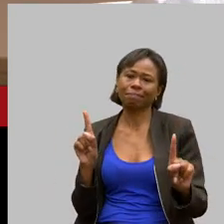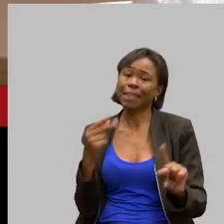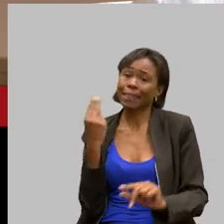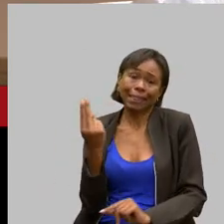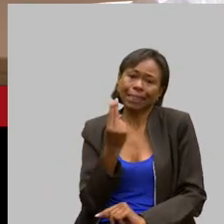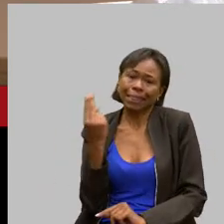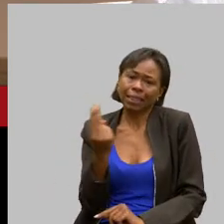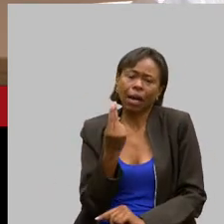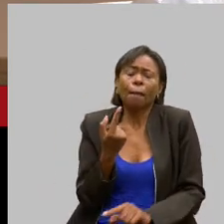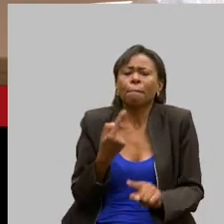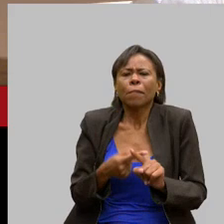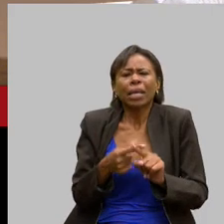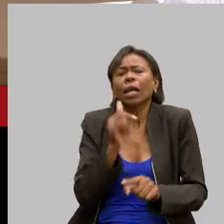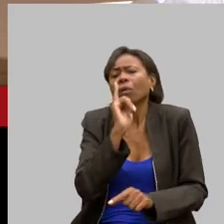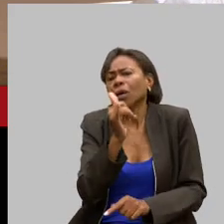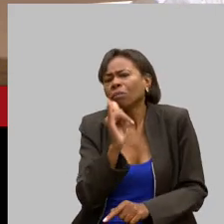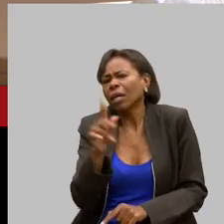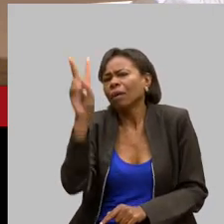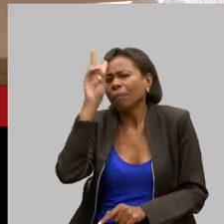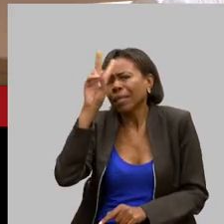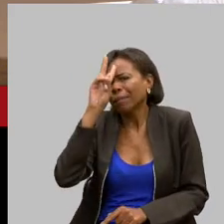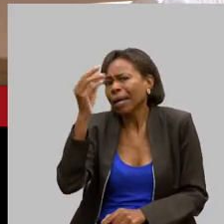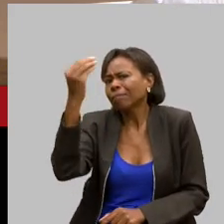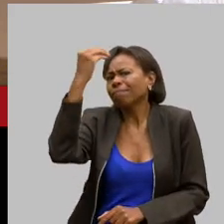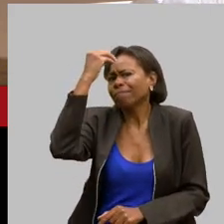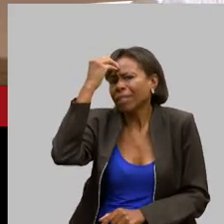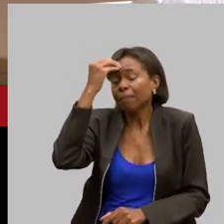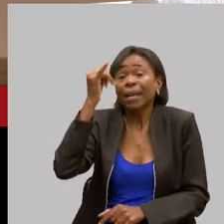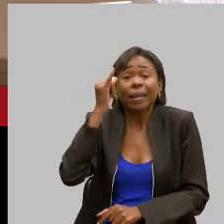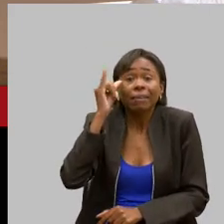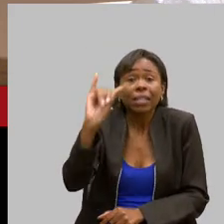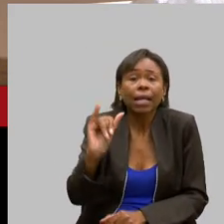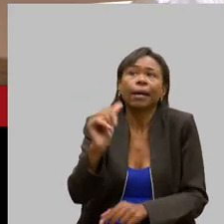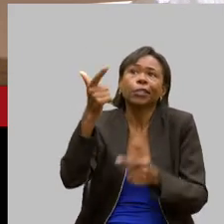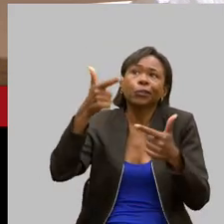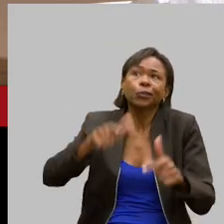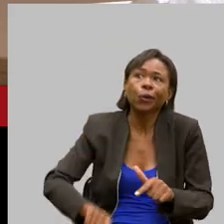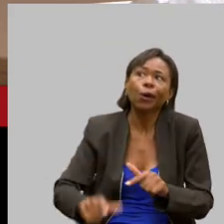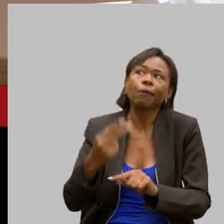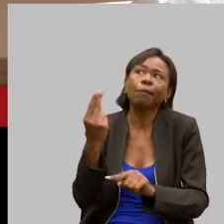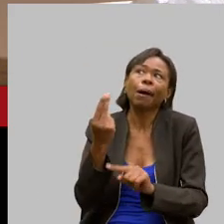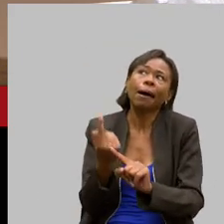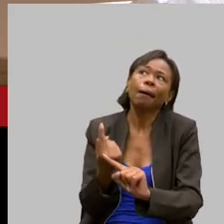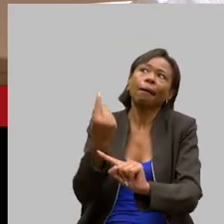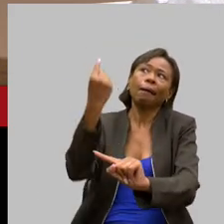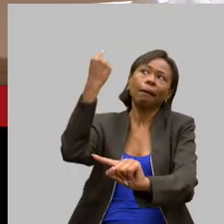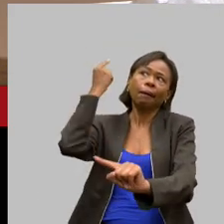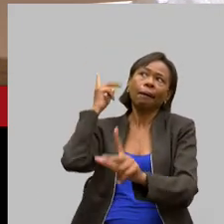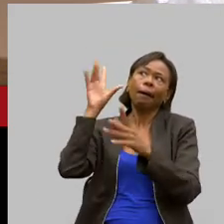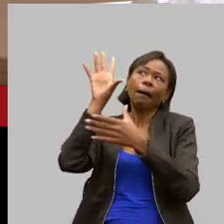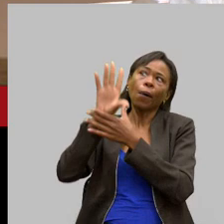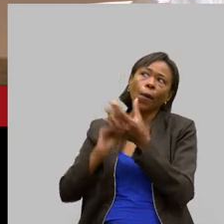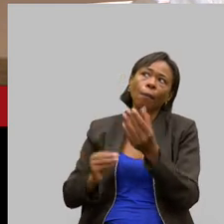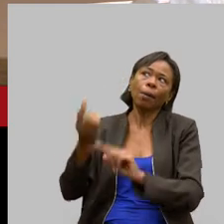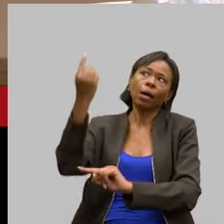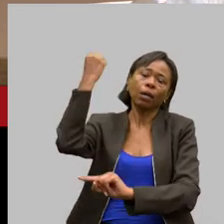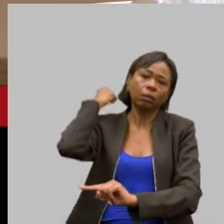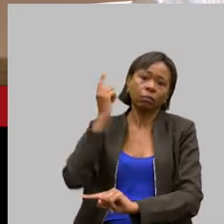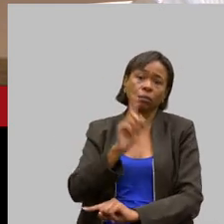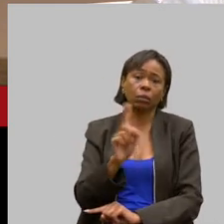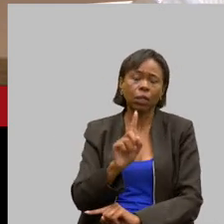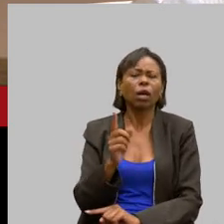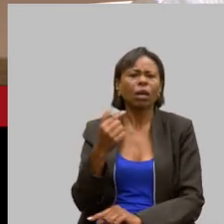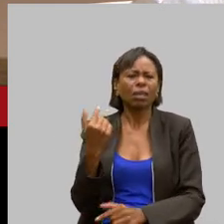repetir a gente precisa conhecer essa história sabe Deputado porque nós estamos com um problema que hoje nós